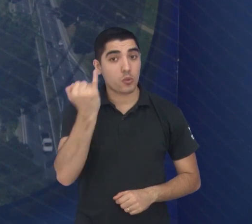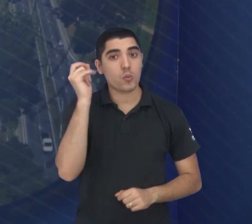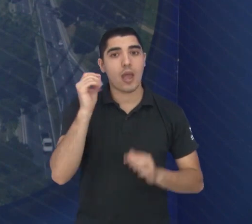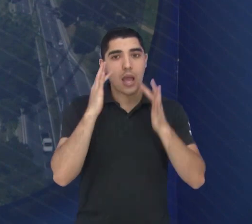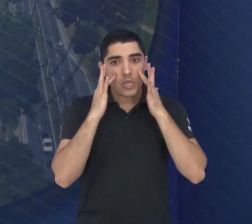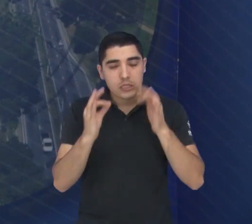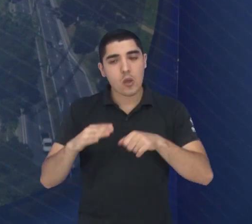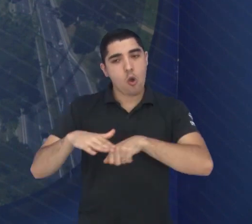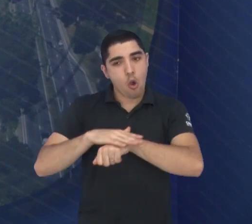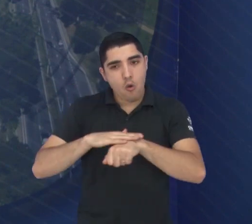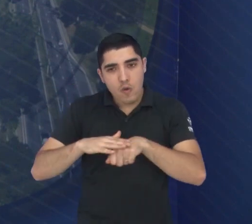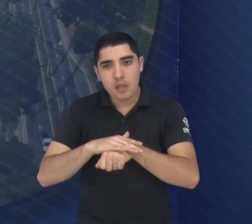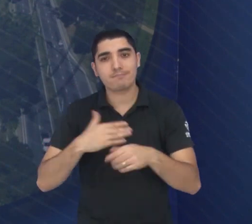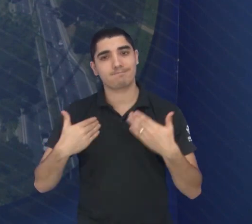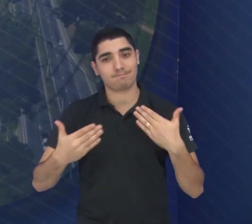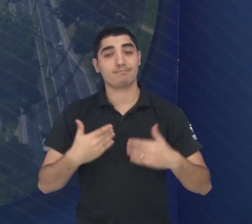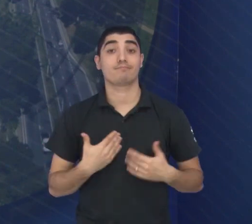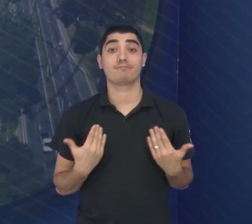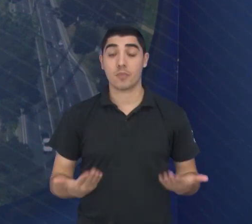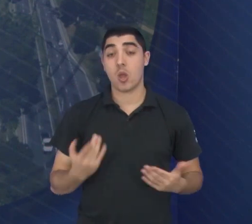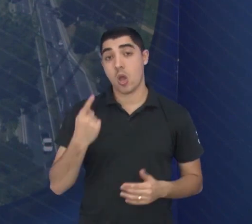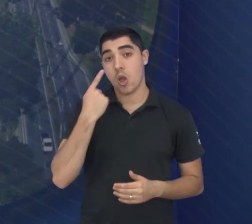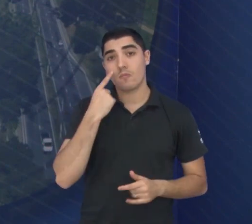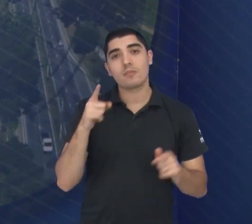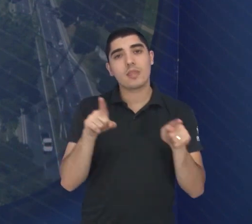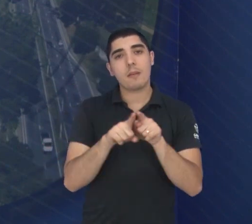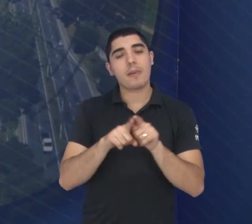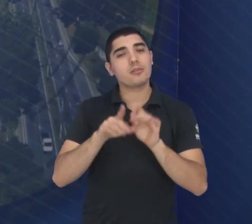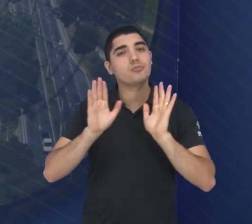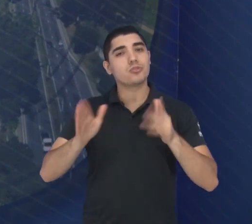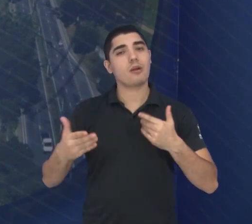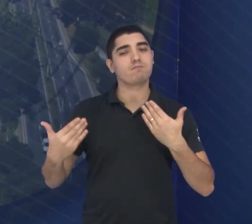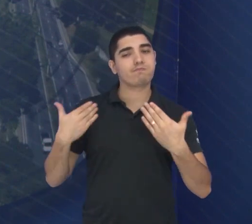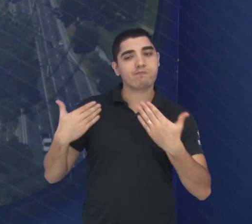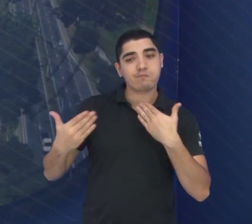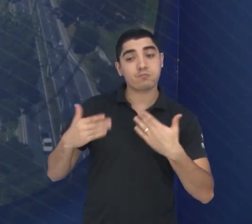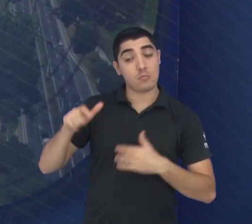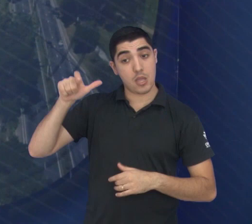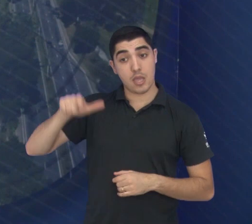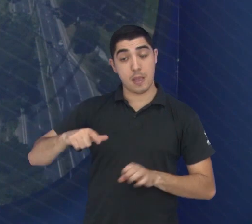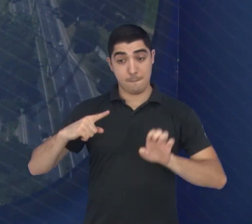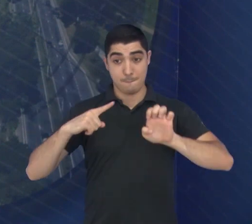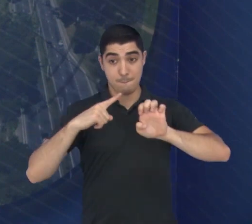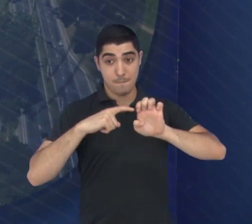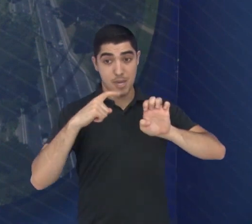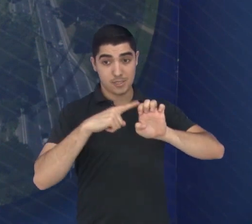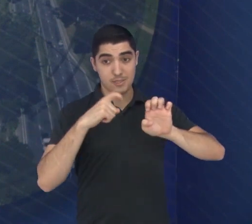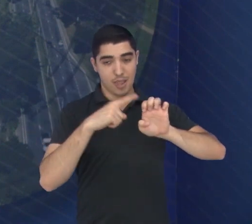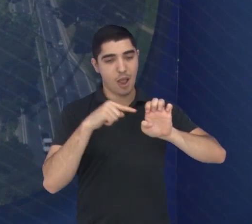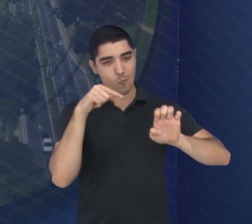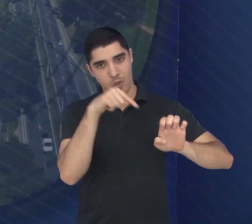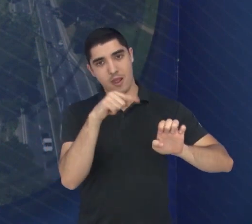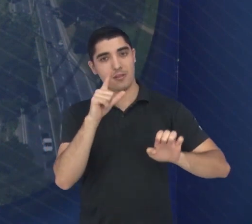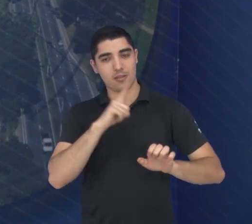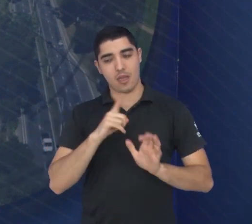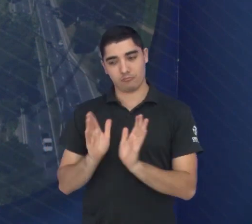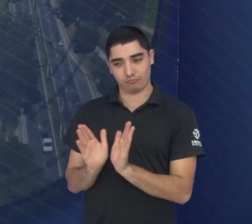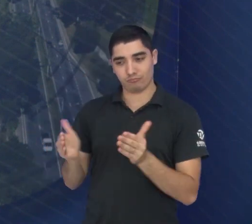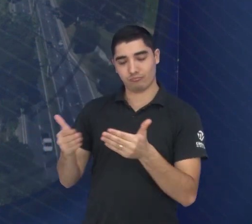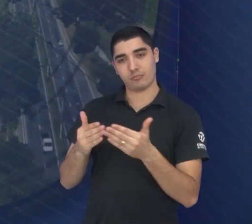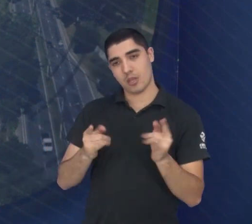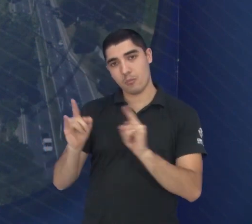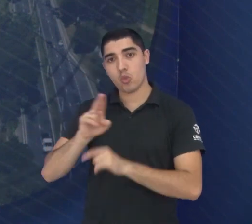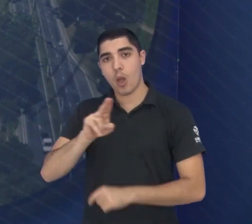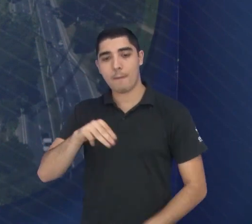procurar informação. E, gente, olha só, nós também conversamos com um empresário do mercado condominial, que é o Marcelo